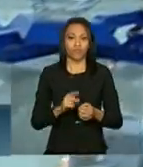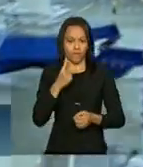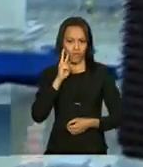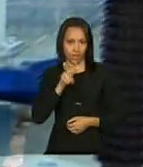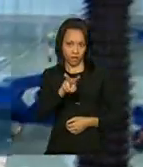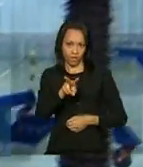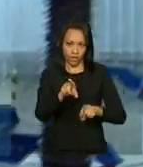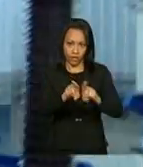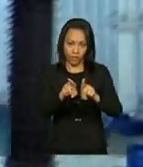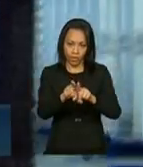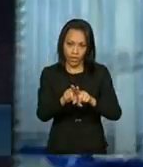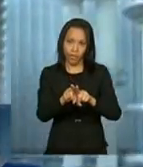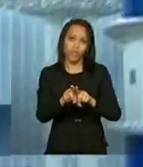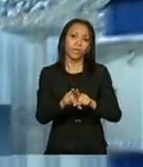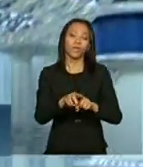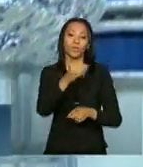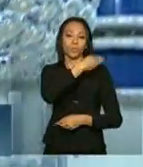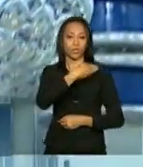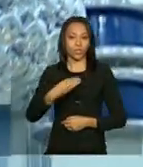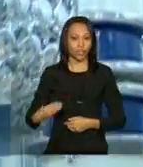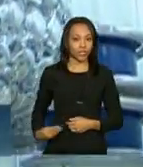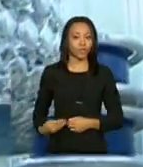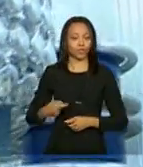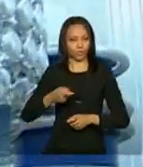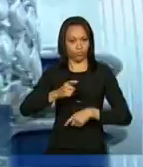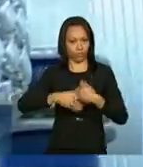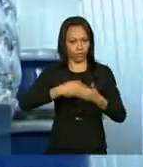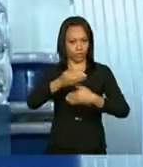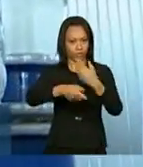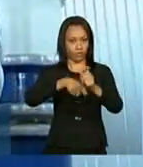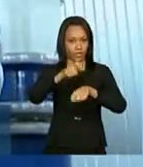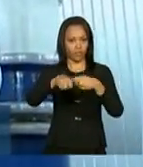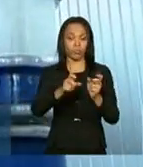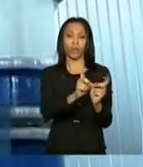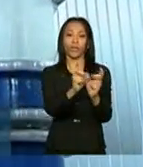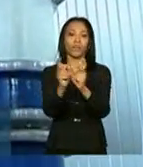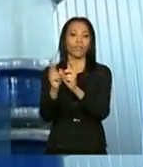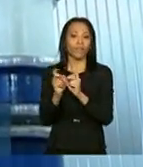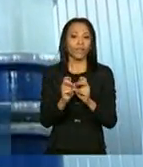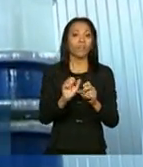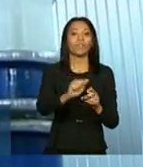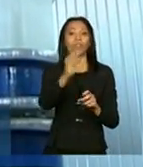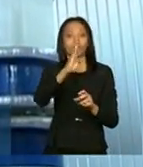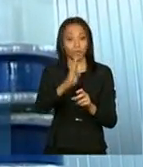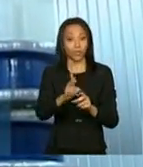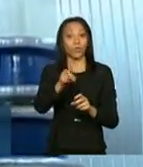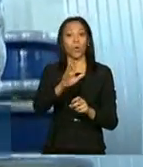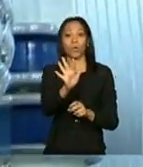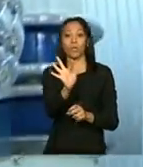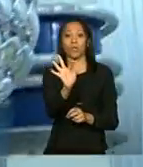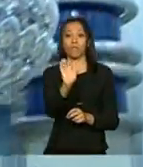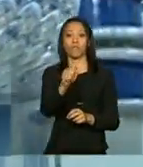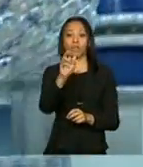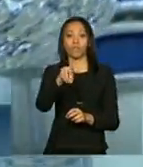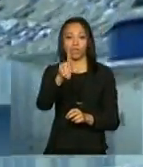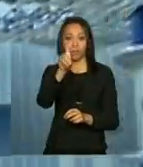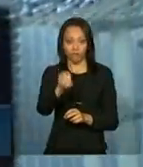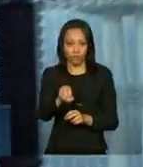imagens também o ministro do Desenvolvimento, Indústria e Comércio Exterior, Fernando Pimentel.